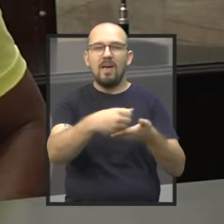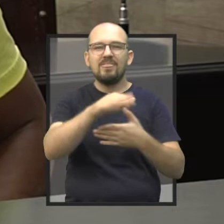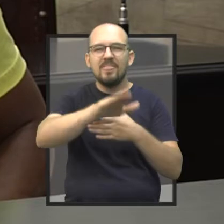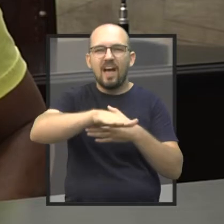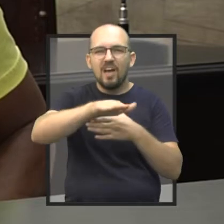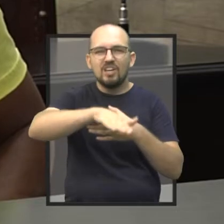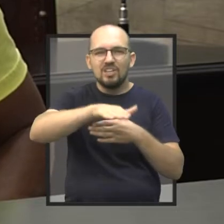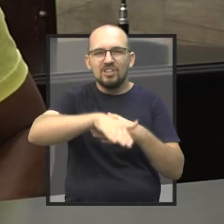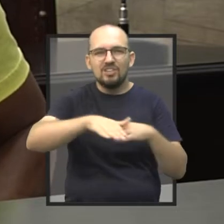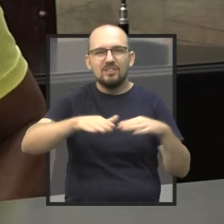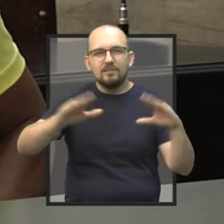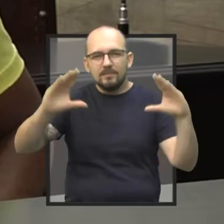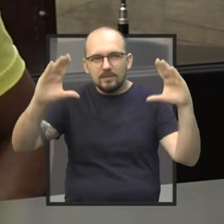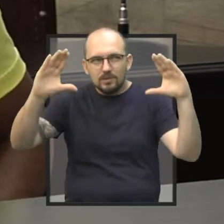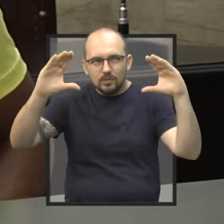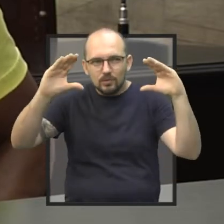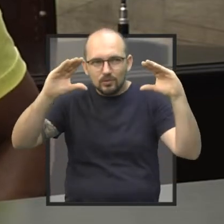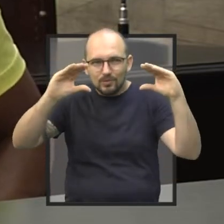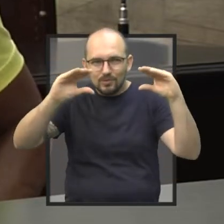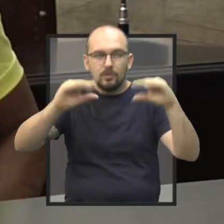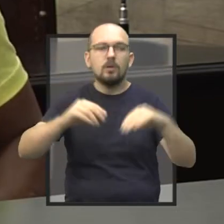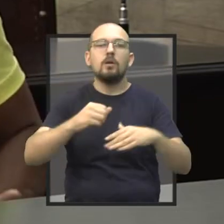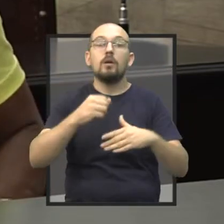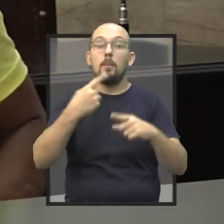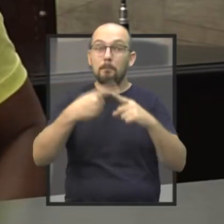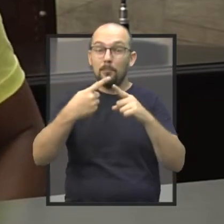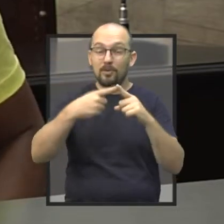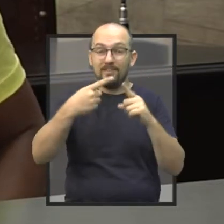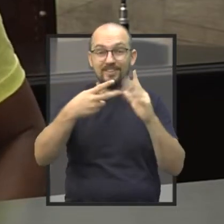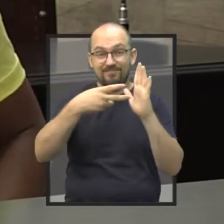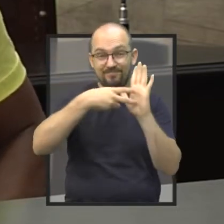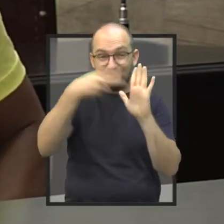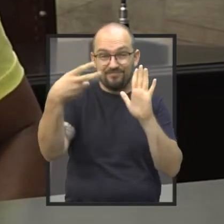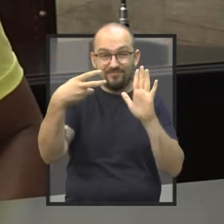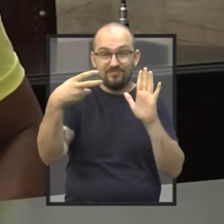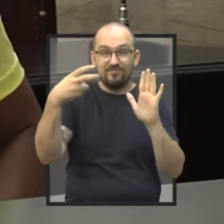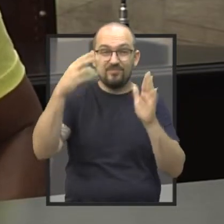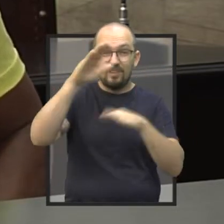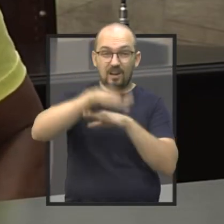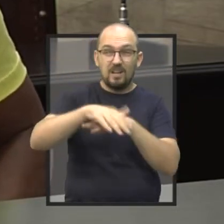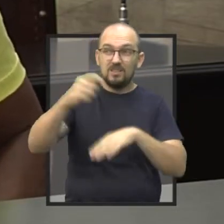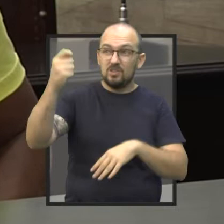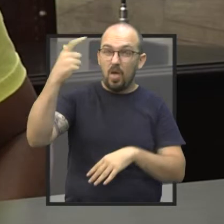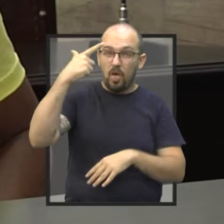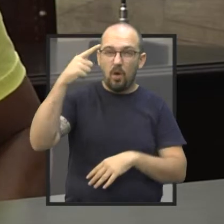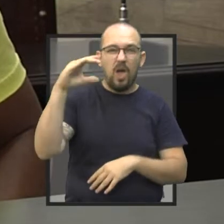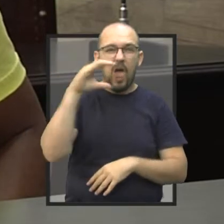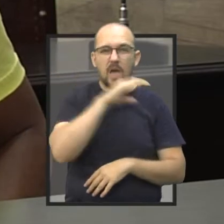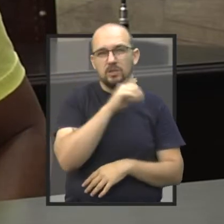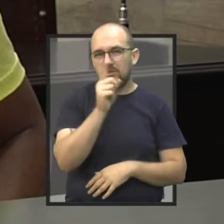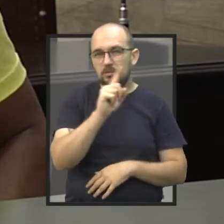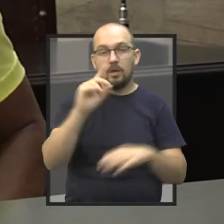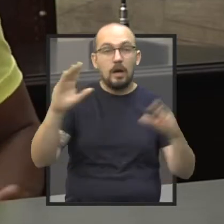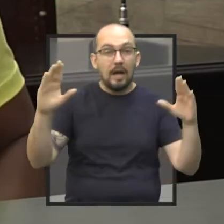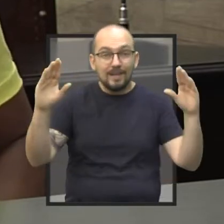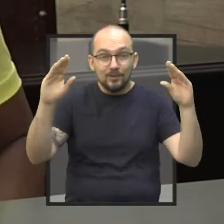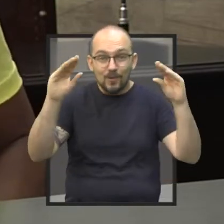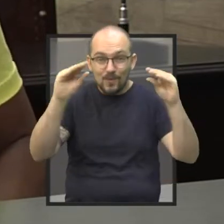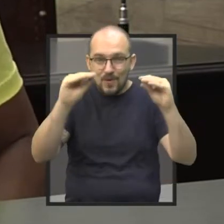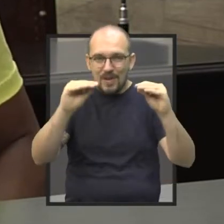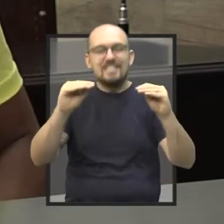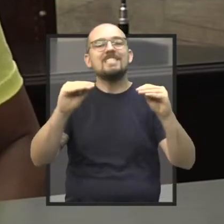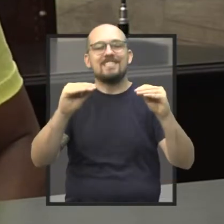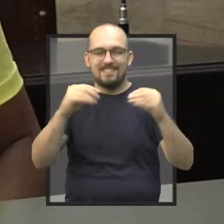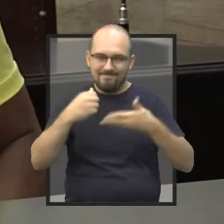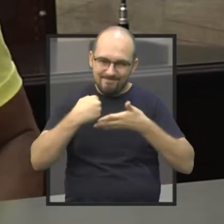na parte da tarde, na parte escurecendo, né? Porque na parte do dia é muito quente. Então, na parte noturna vai